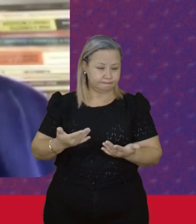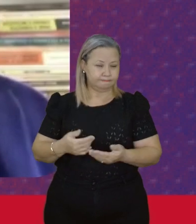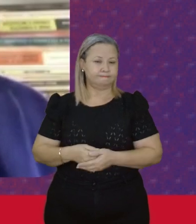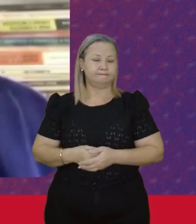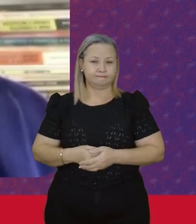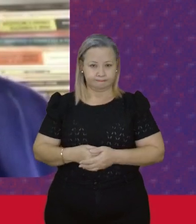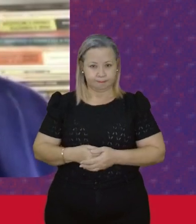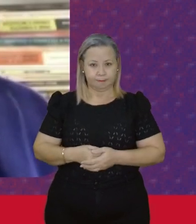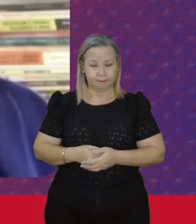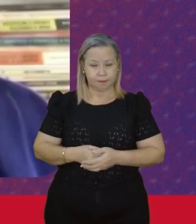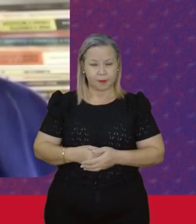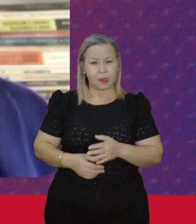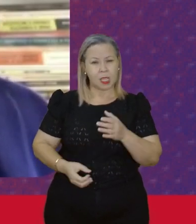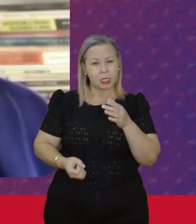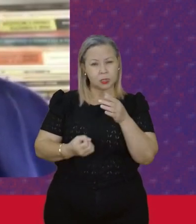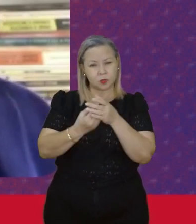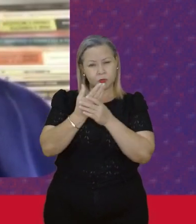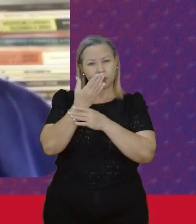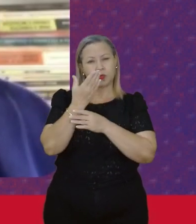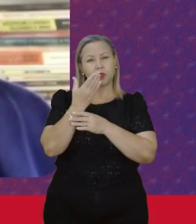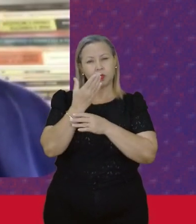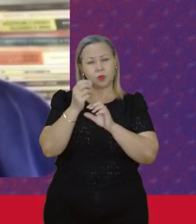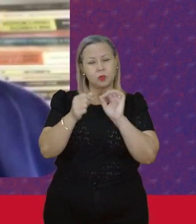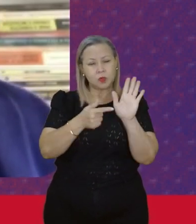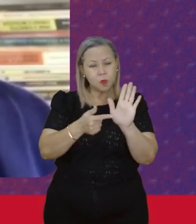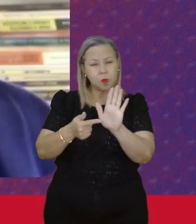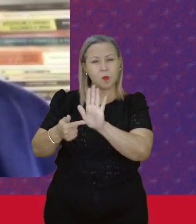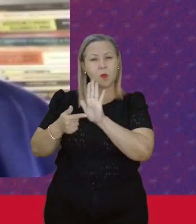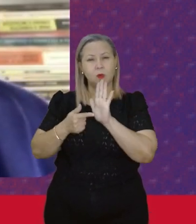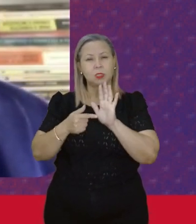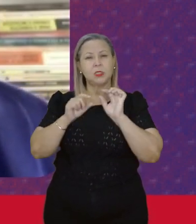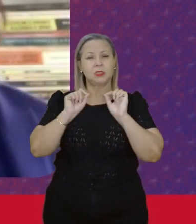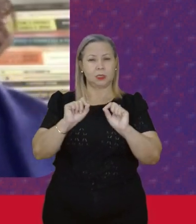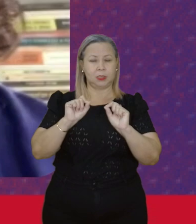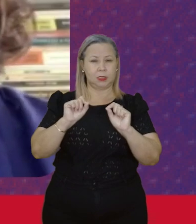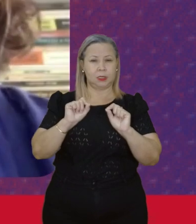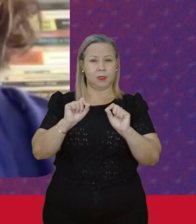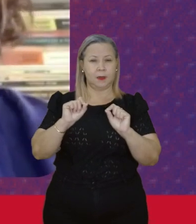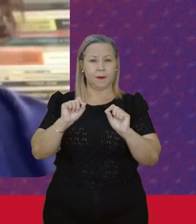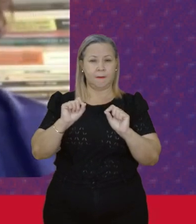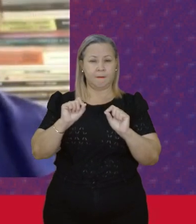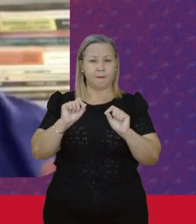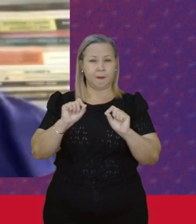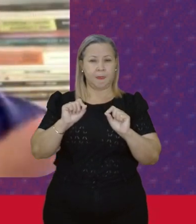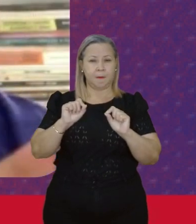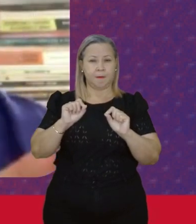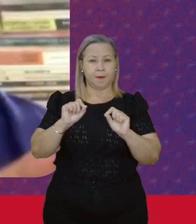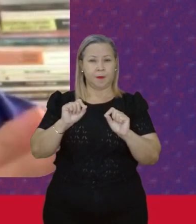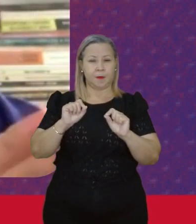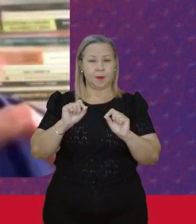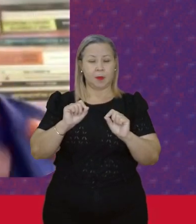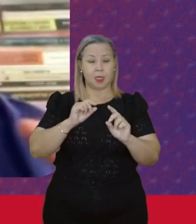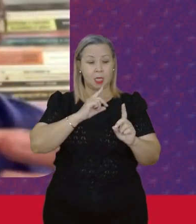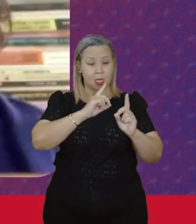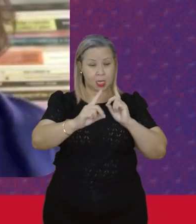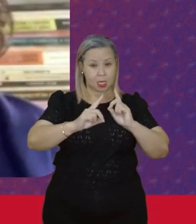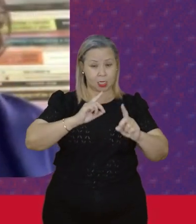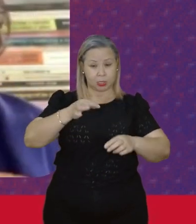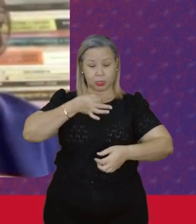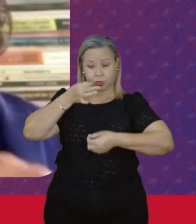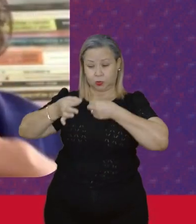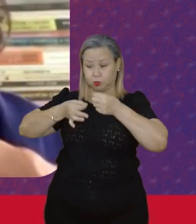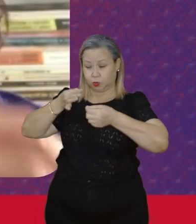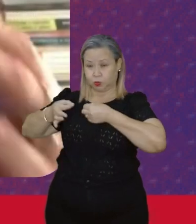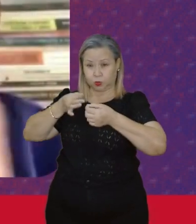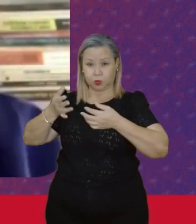E ele surge mostrando que a discussão de gênero